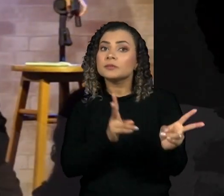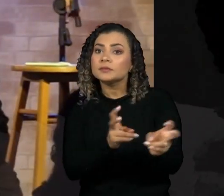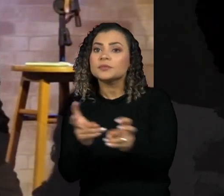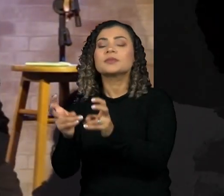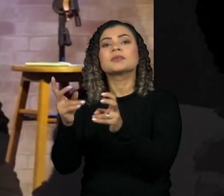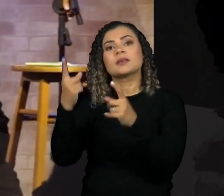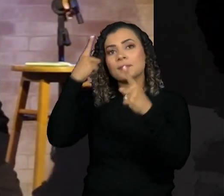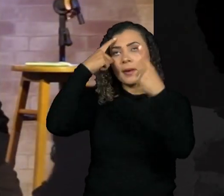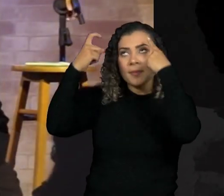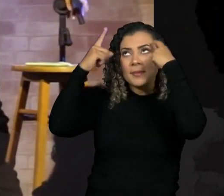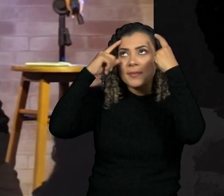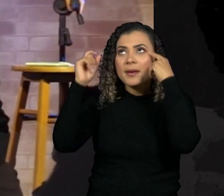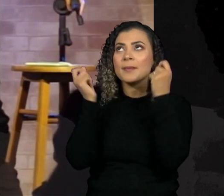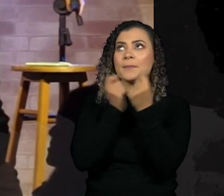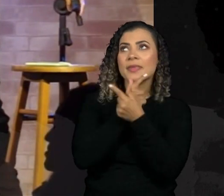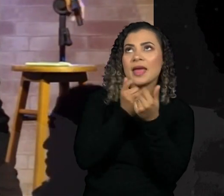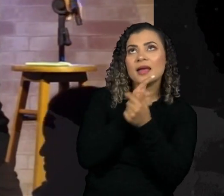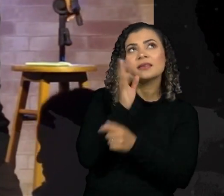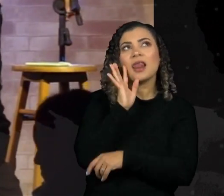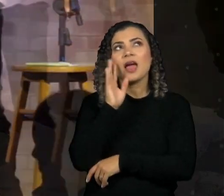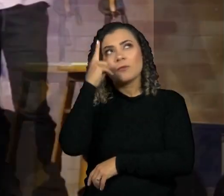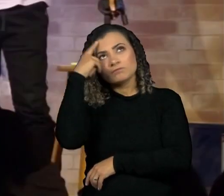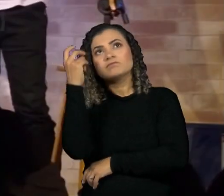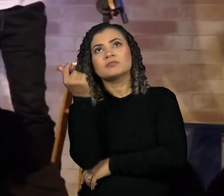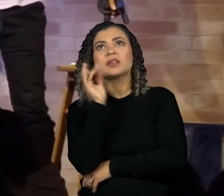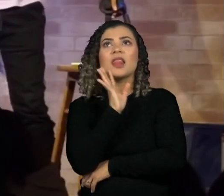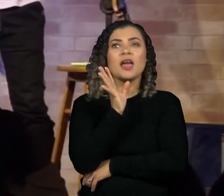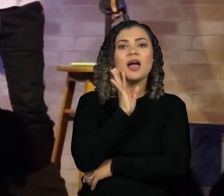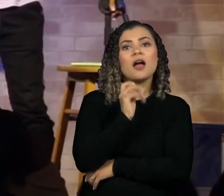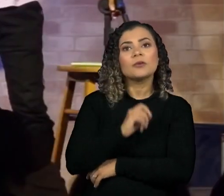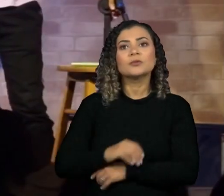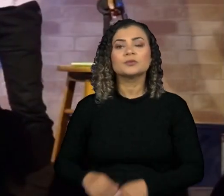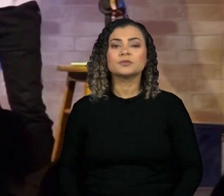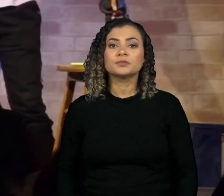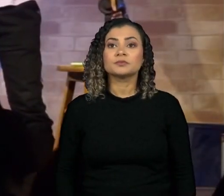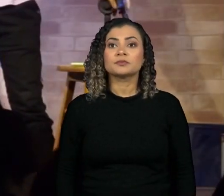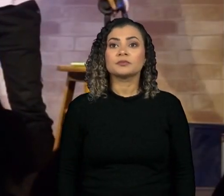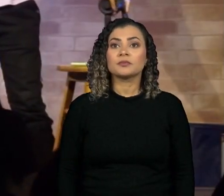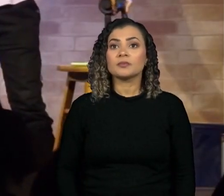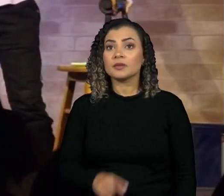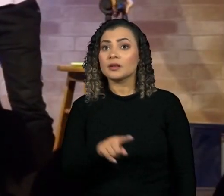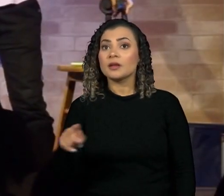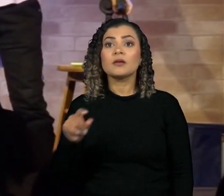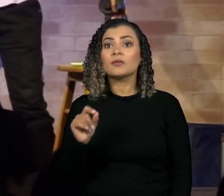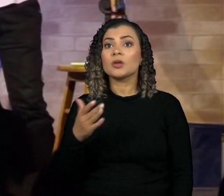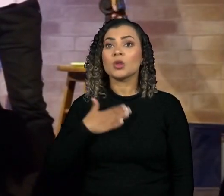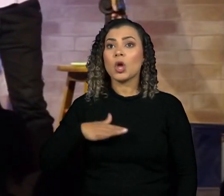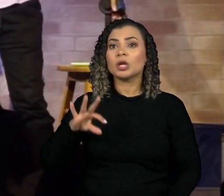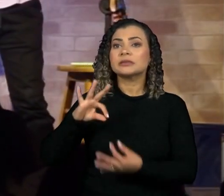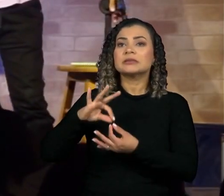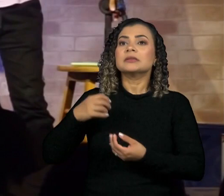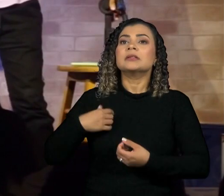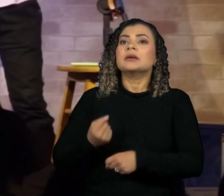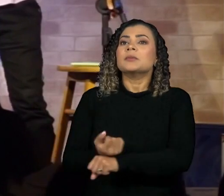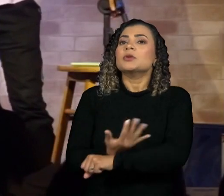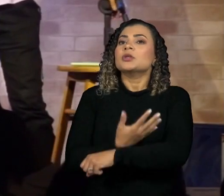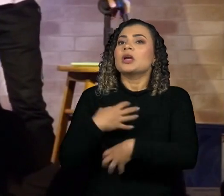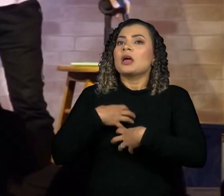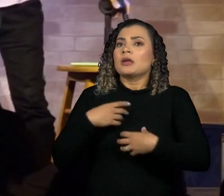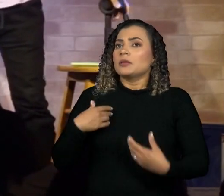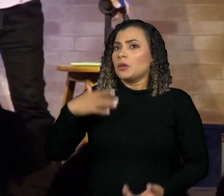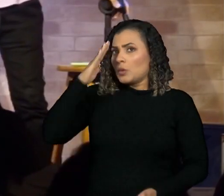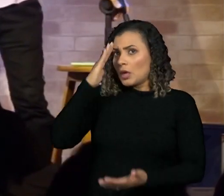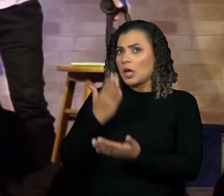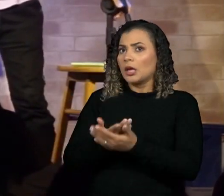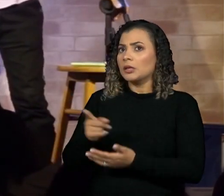eu tenho esses insights, tipo, pô, pensei numa ideia aqui bacana. Não gosto. Povo de signo emocionado. Ah, não acredito em